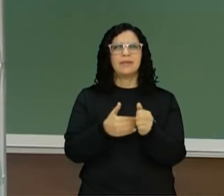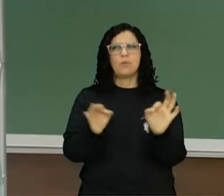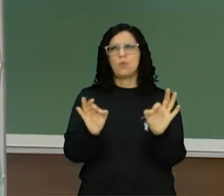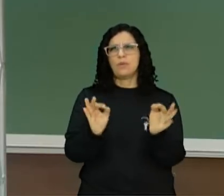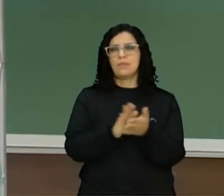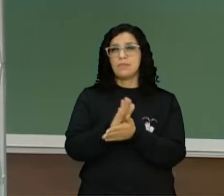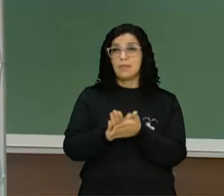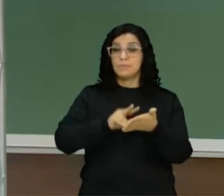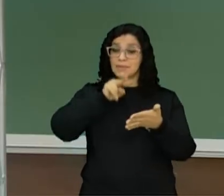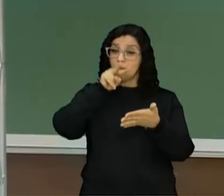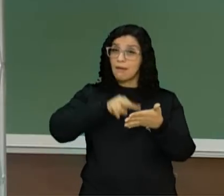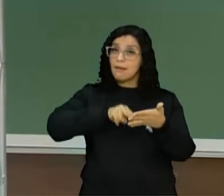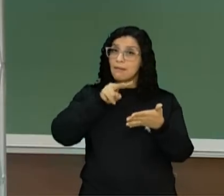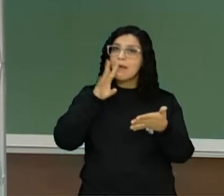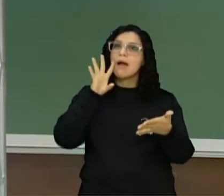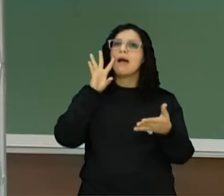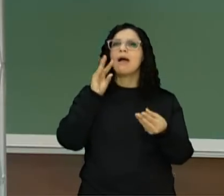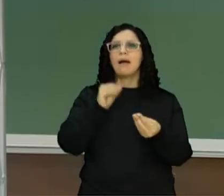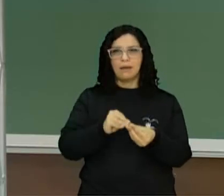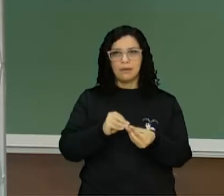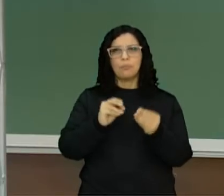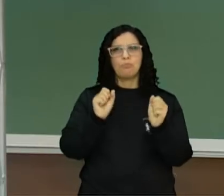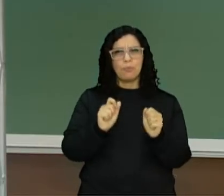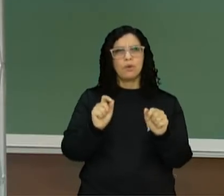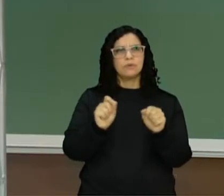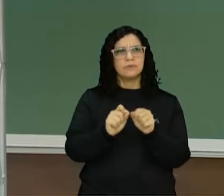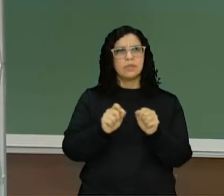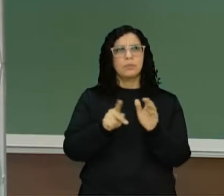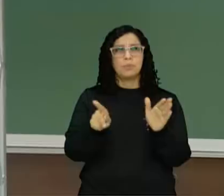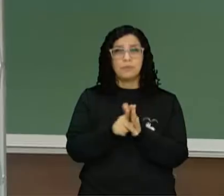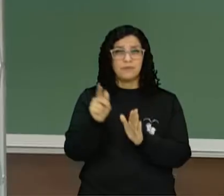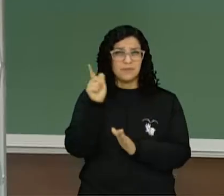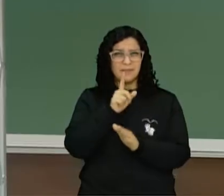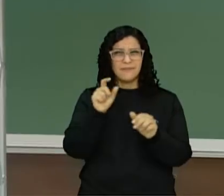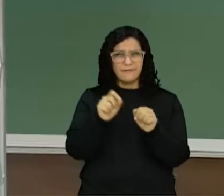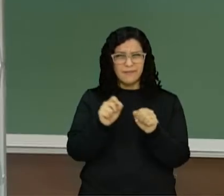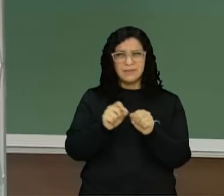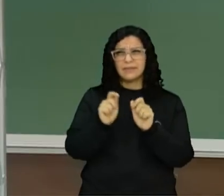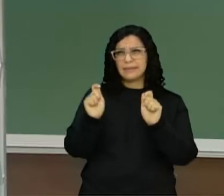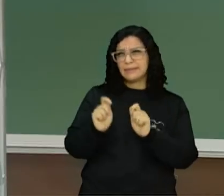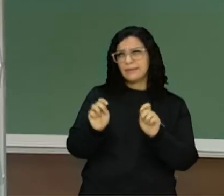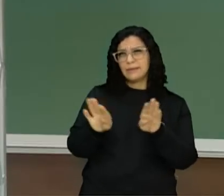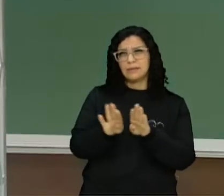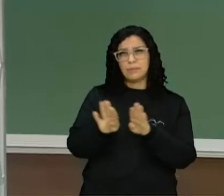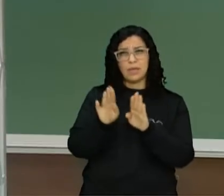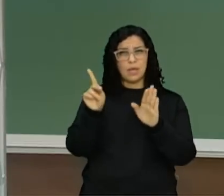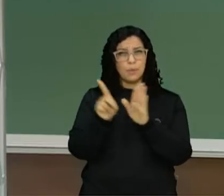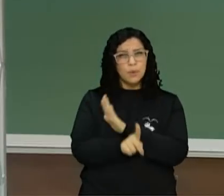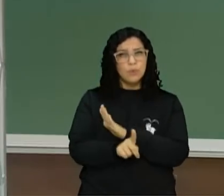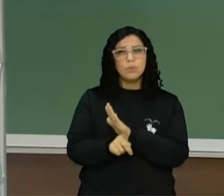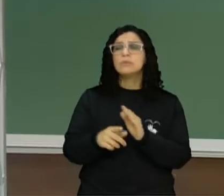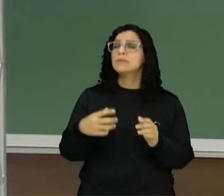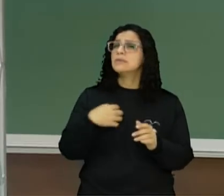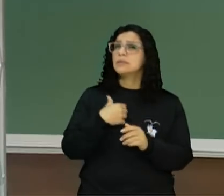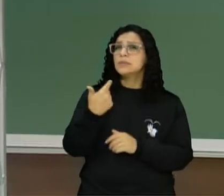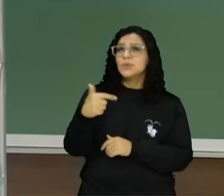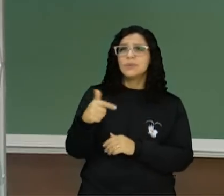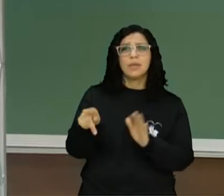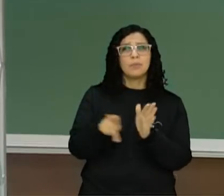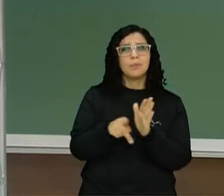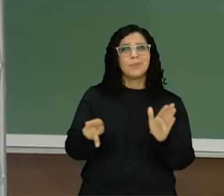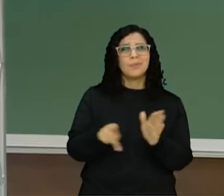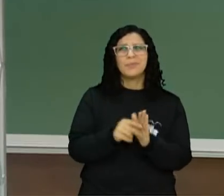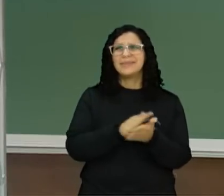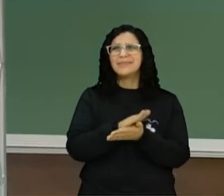gente, é interpretação. Poderia ter feito, se você conseguiria fazer essa questão, mesmo se não